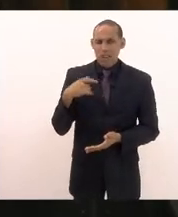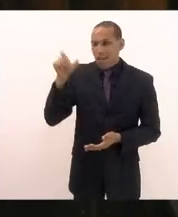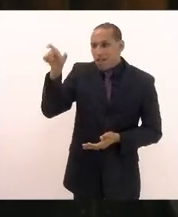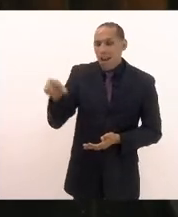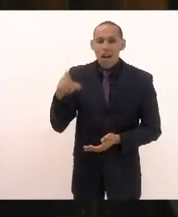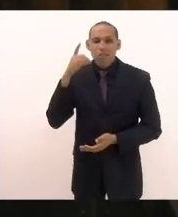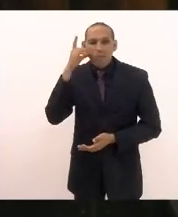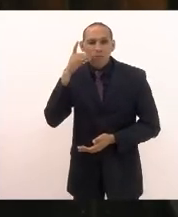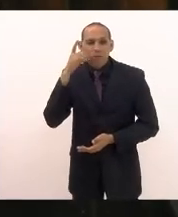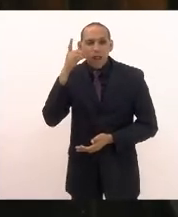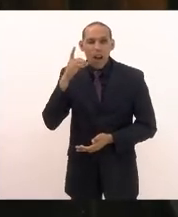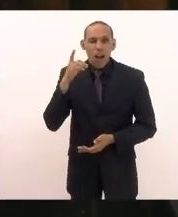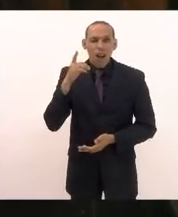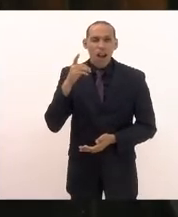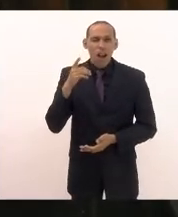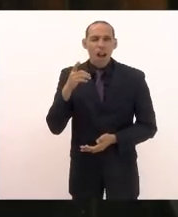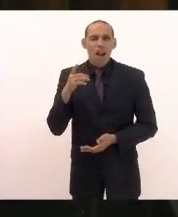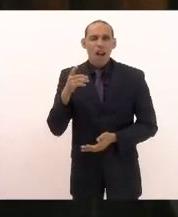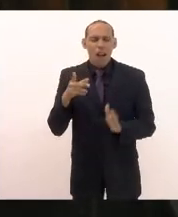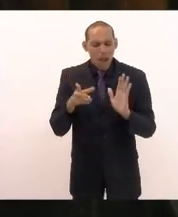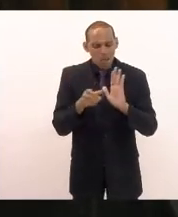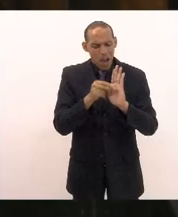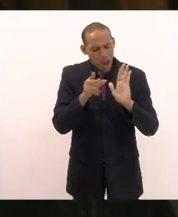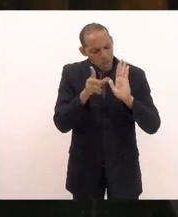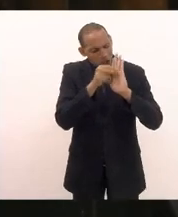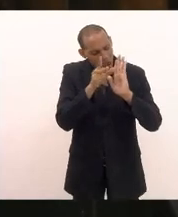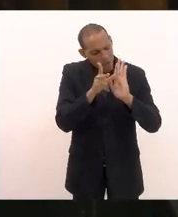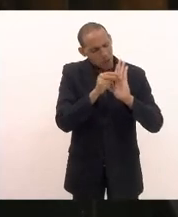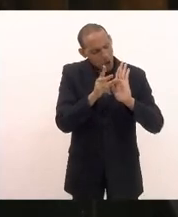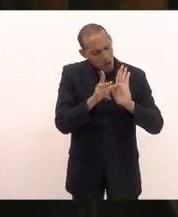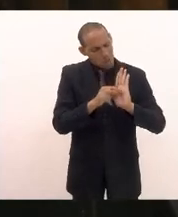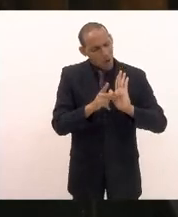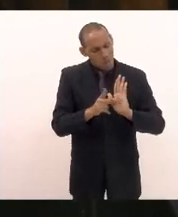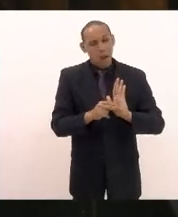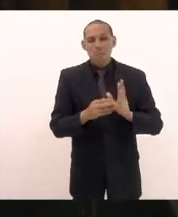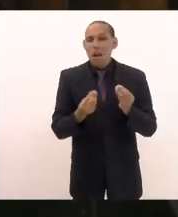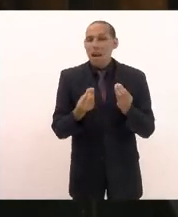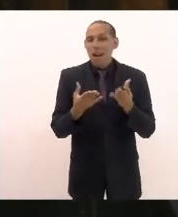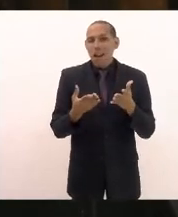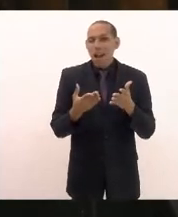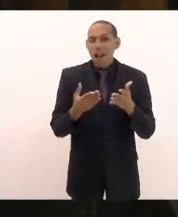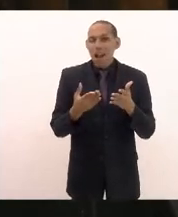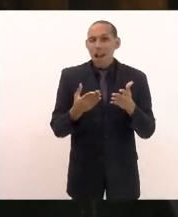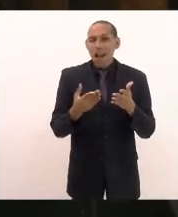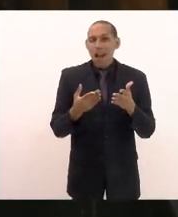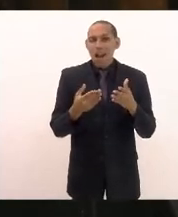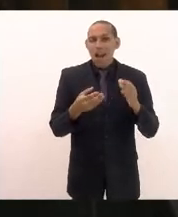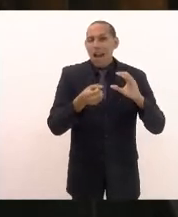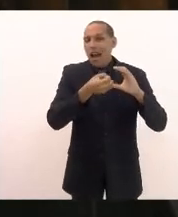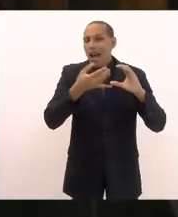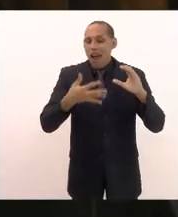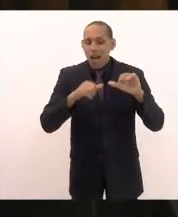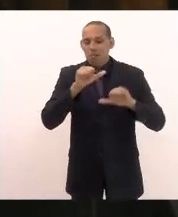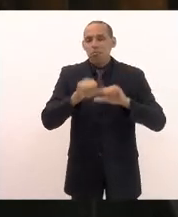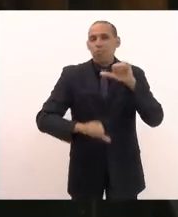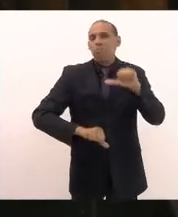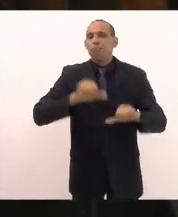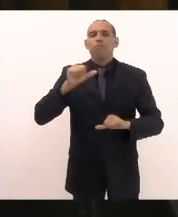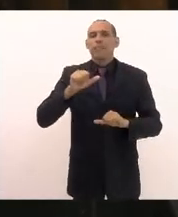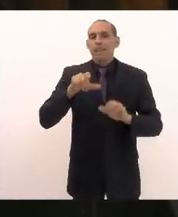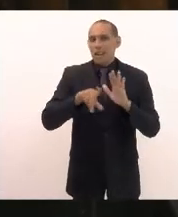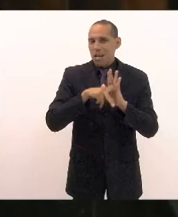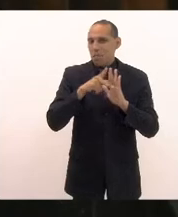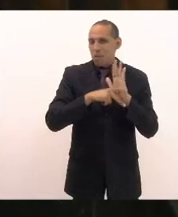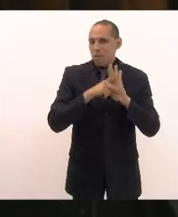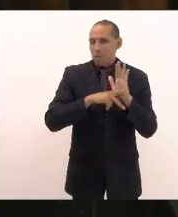deputado fez diversas emendas para destruir, para descaracterizar o nosso projeto de lei.